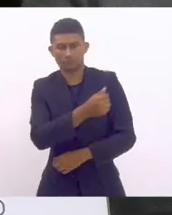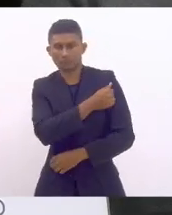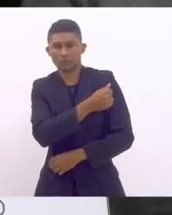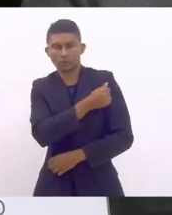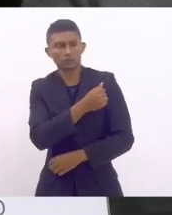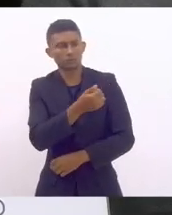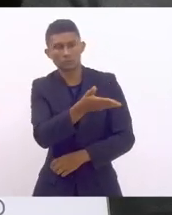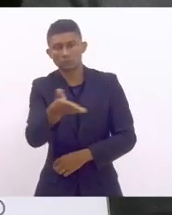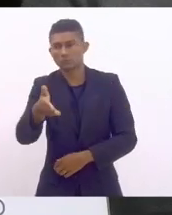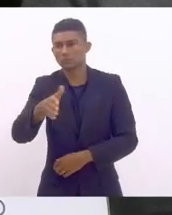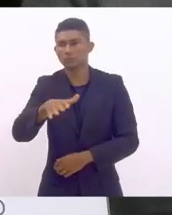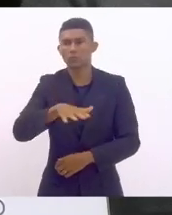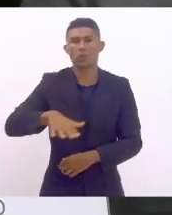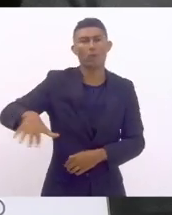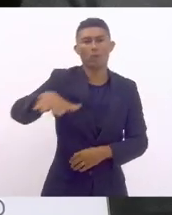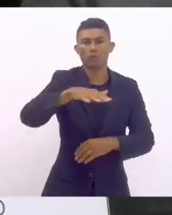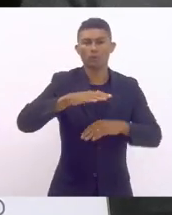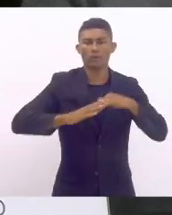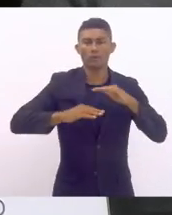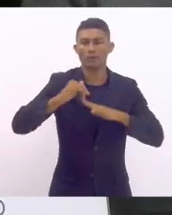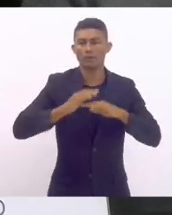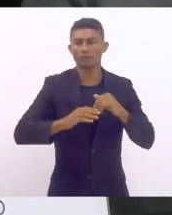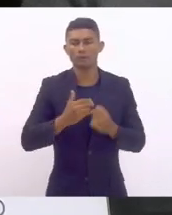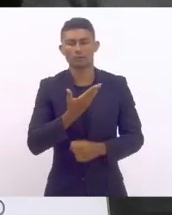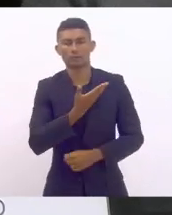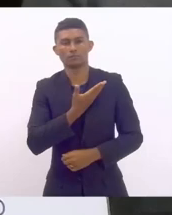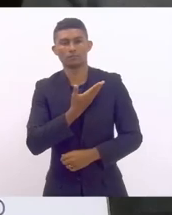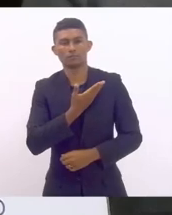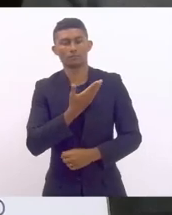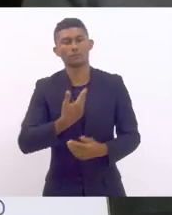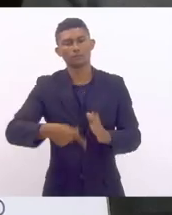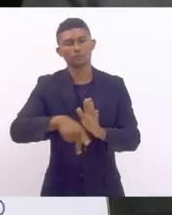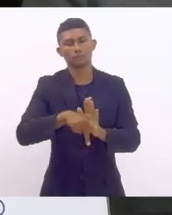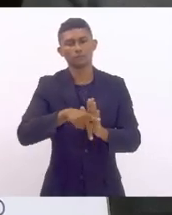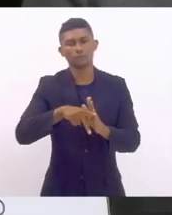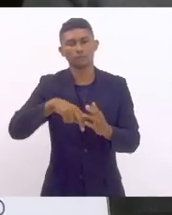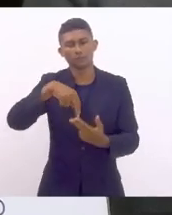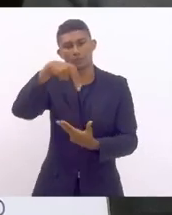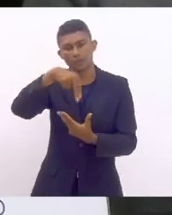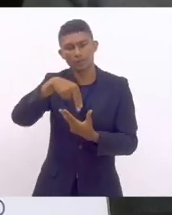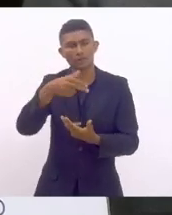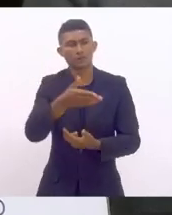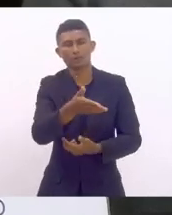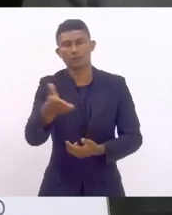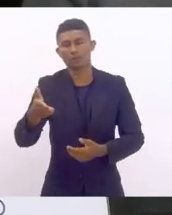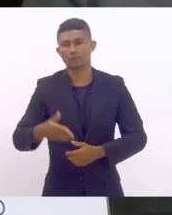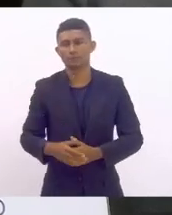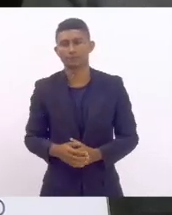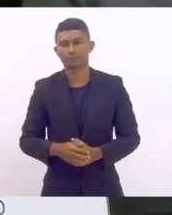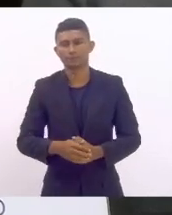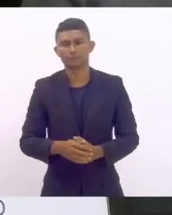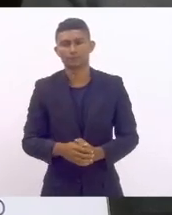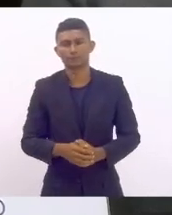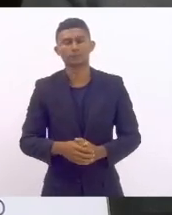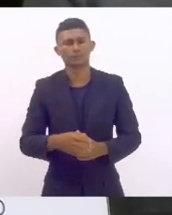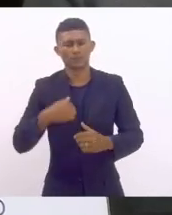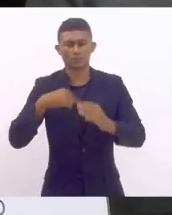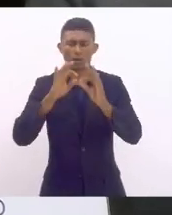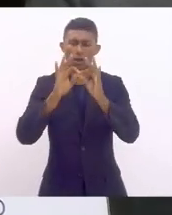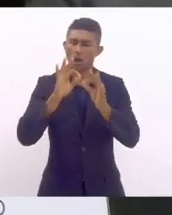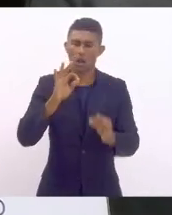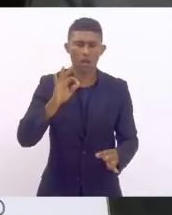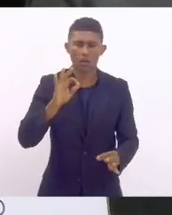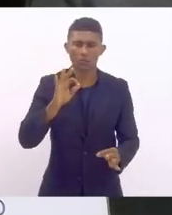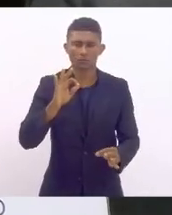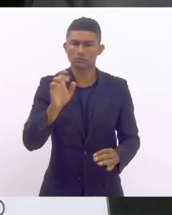técnicos-administrativos colegas que estão aqui também da Unirio e fim eu não vou me estender muito